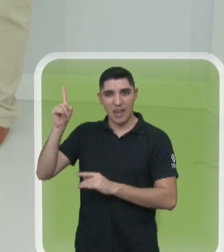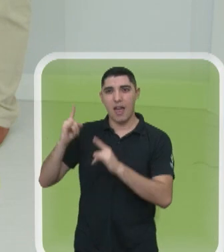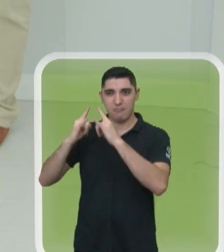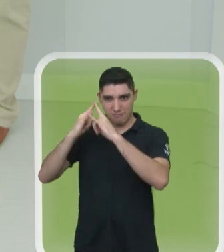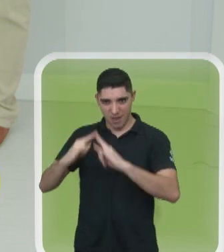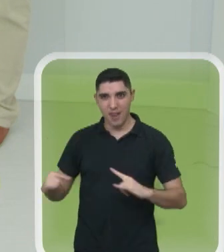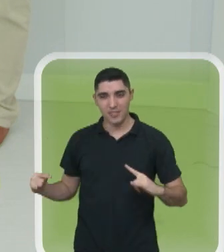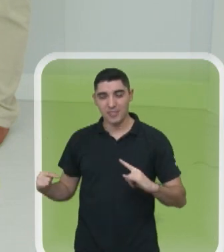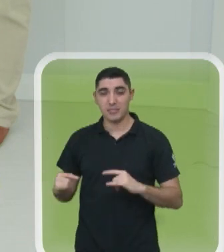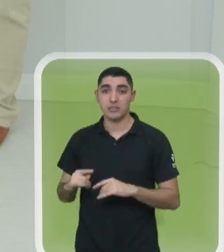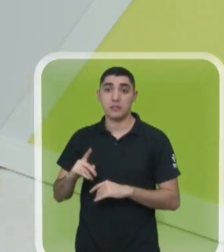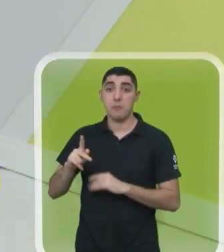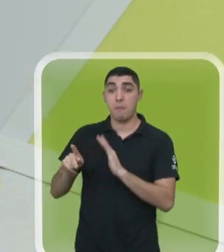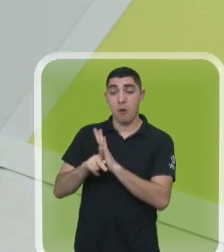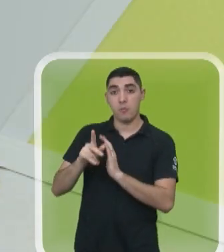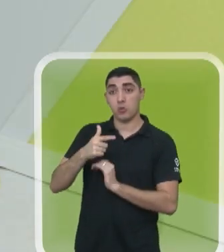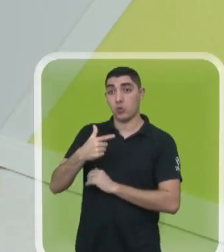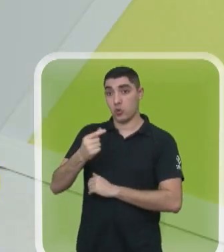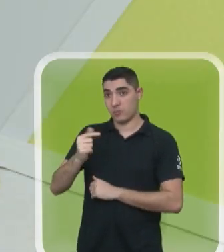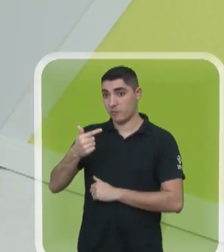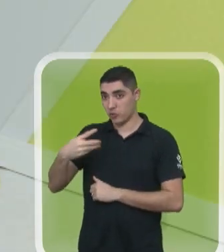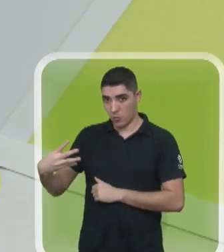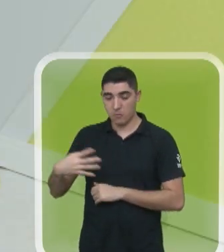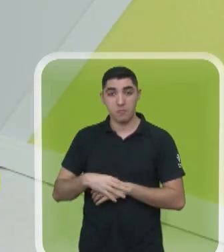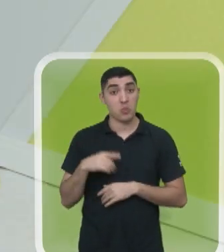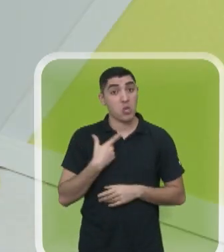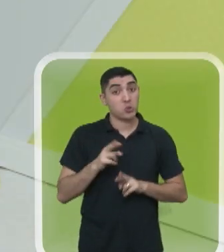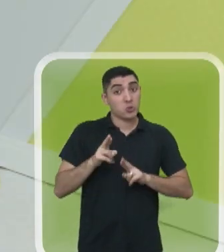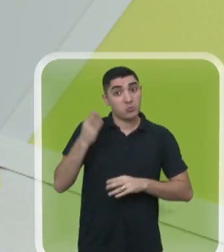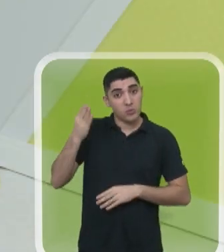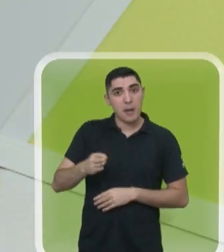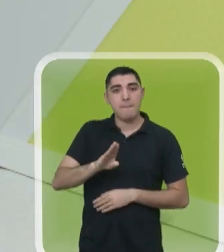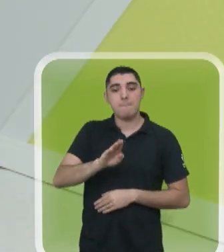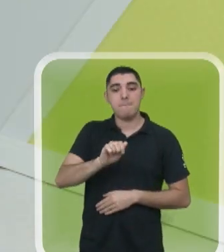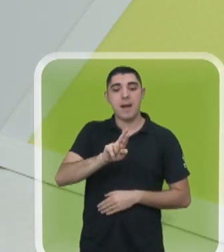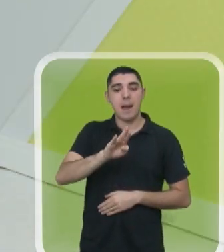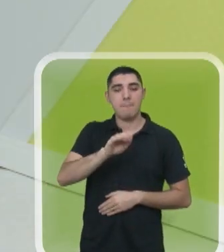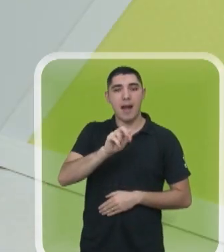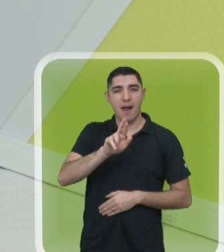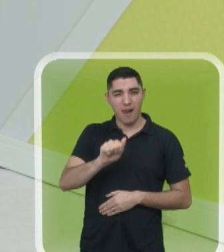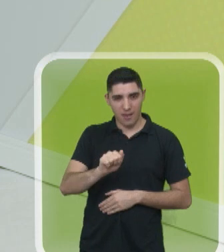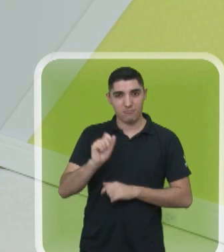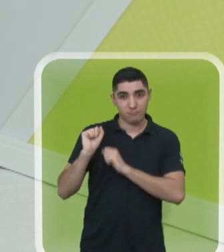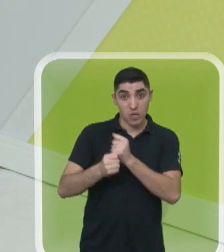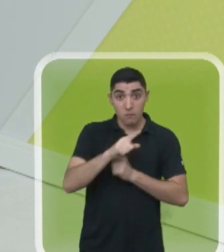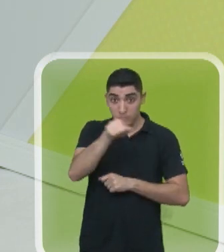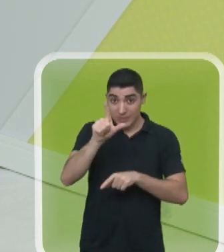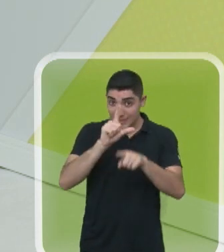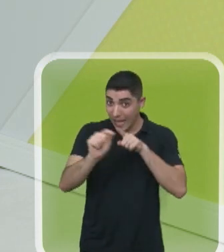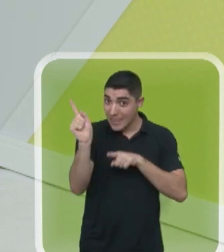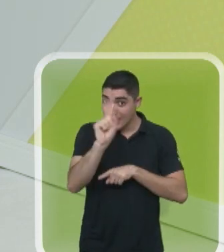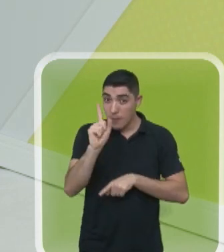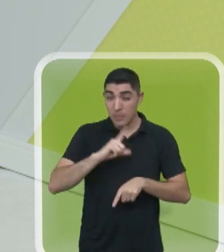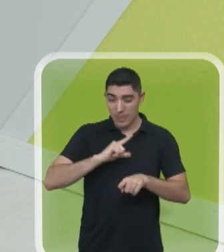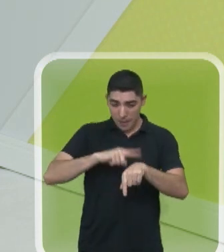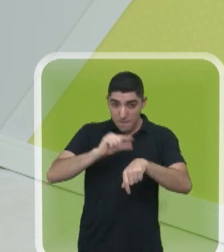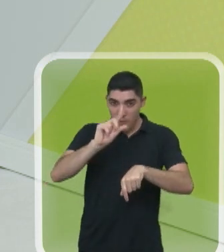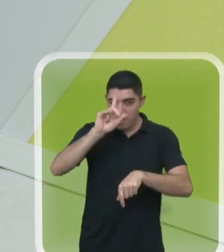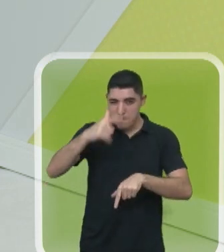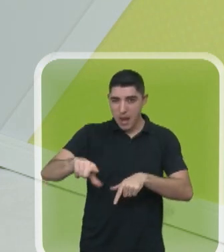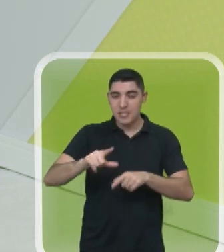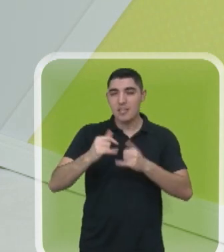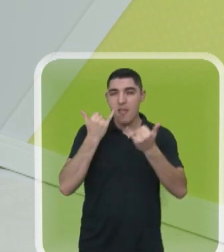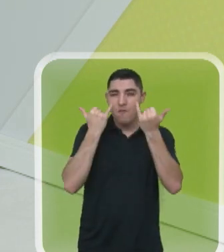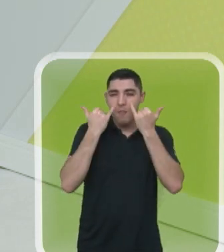lá em 2024. Vamos torcer para ela, a judoca Bárbara Faria. Pessoal, não sai daí, daqui a pouco tem mais informação aqui dentro